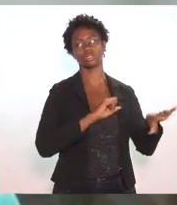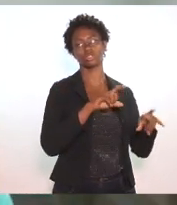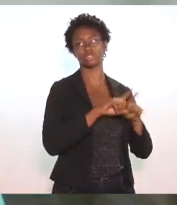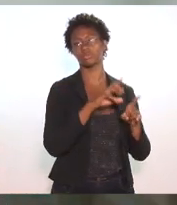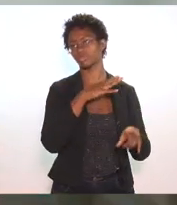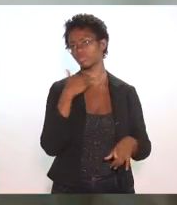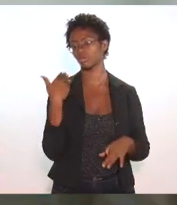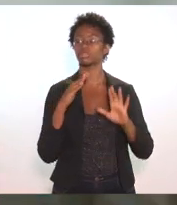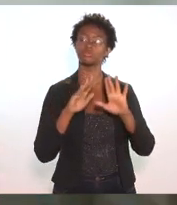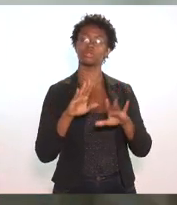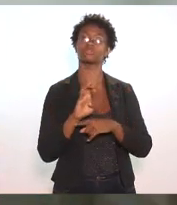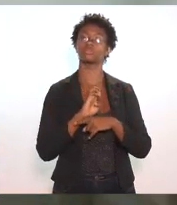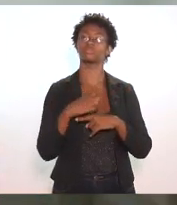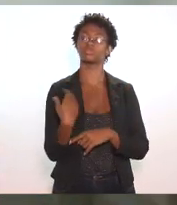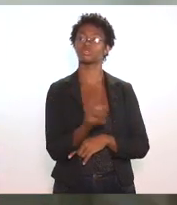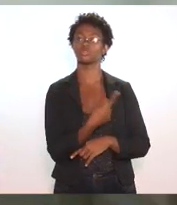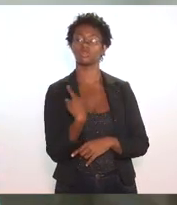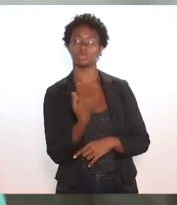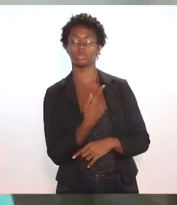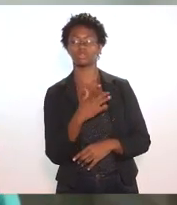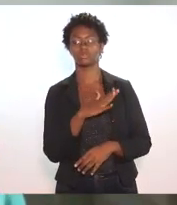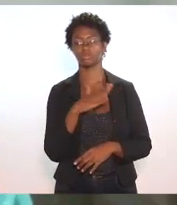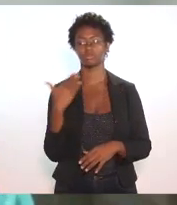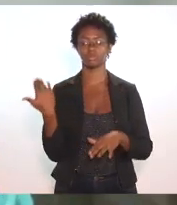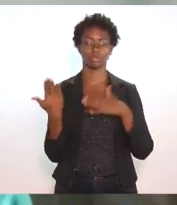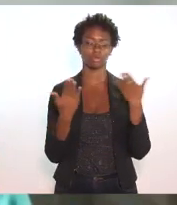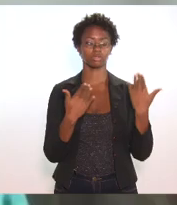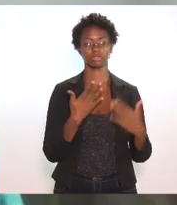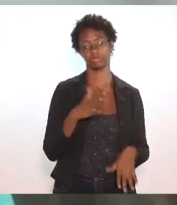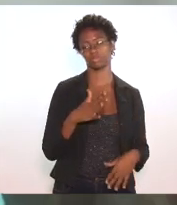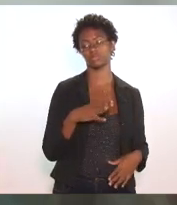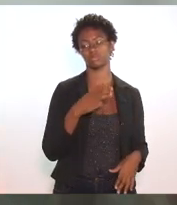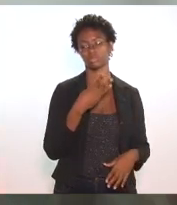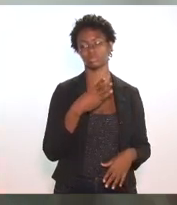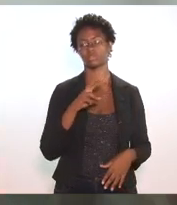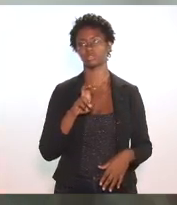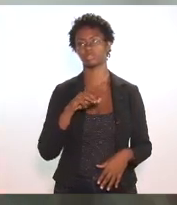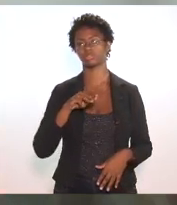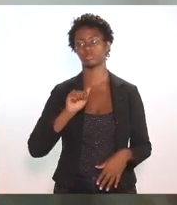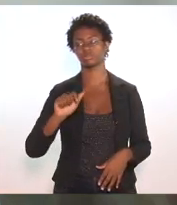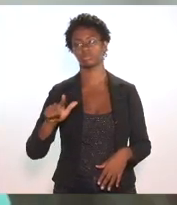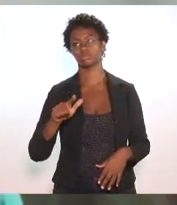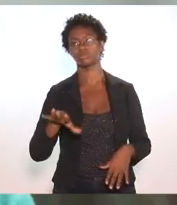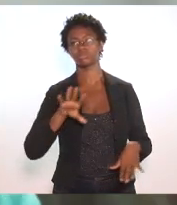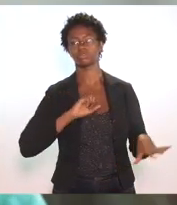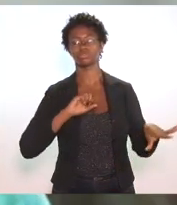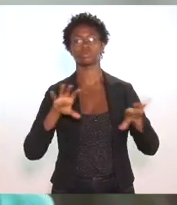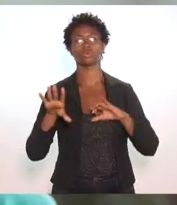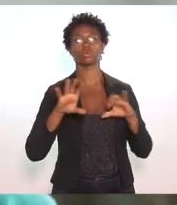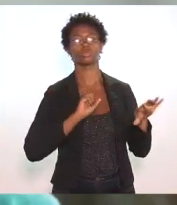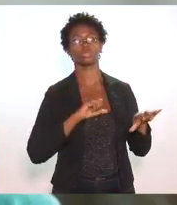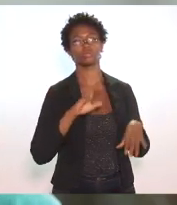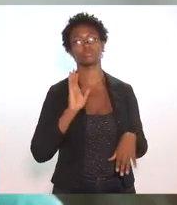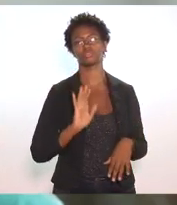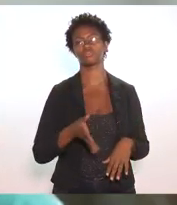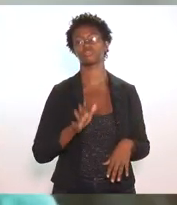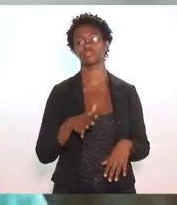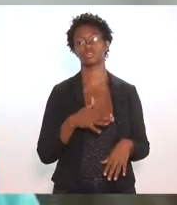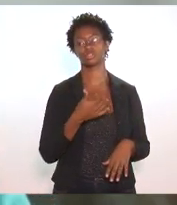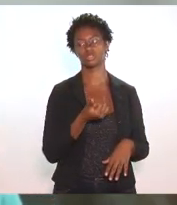estado, de óbitos já passam de 35 mil e de contaminados já passa